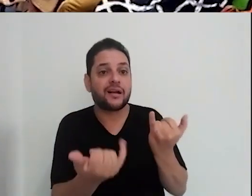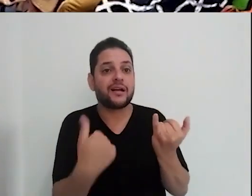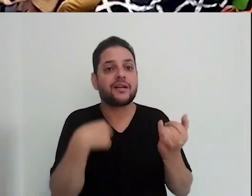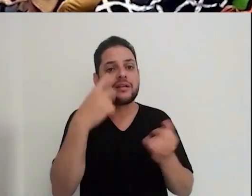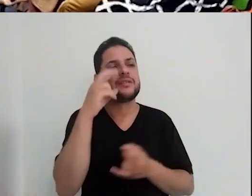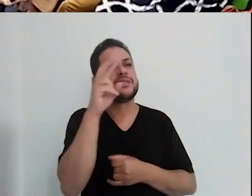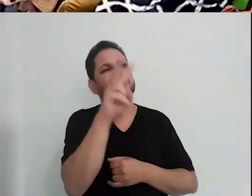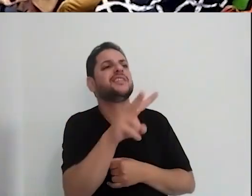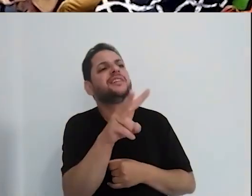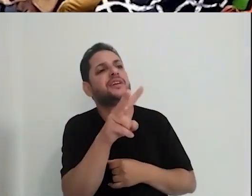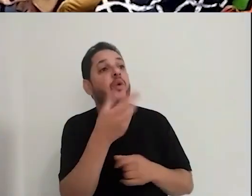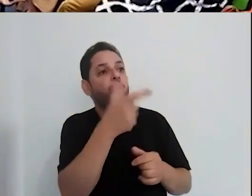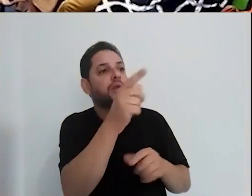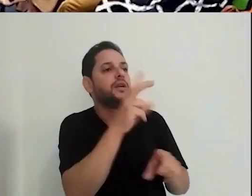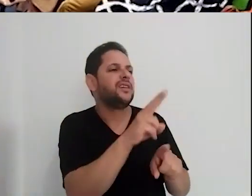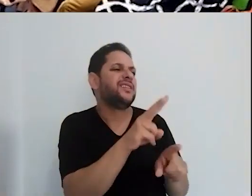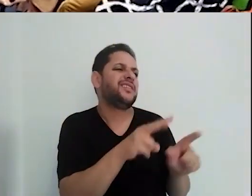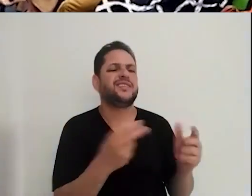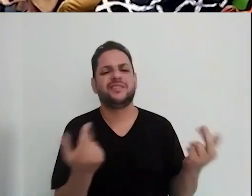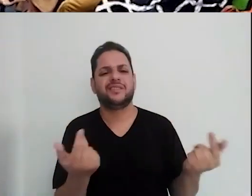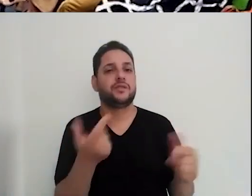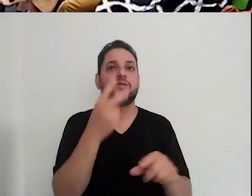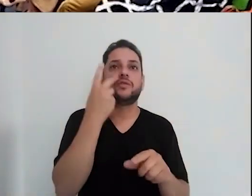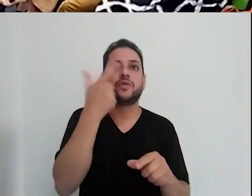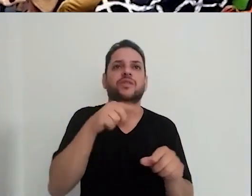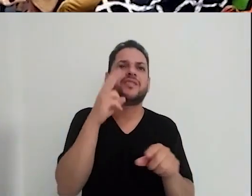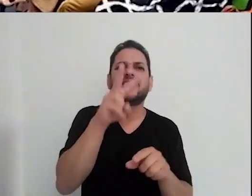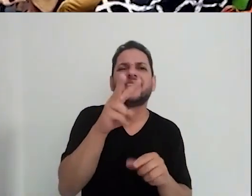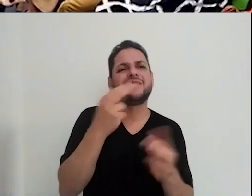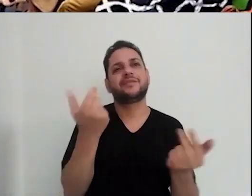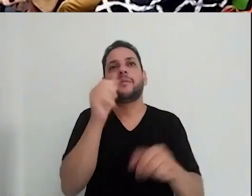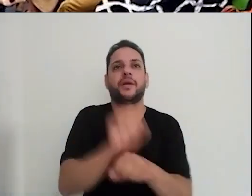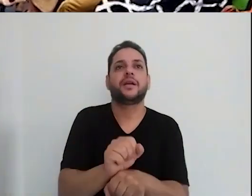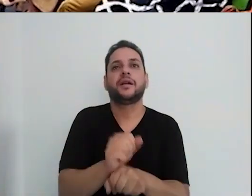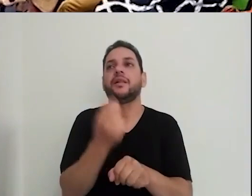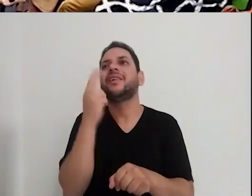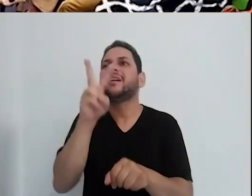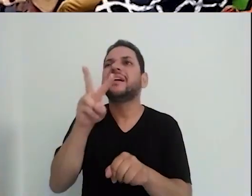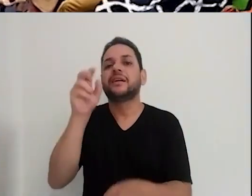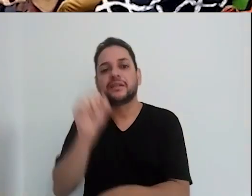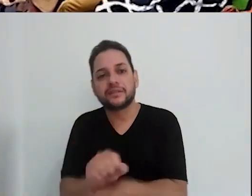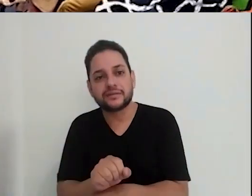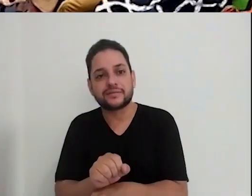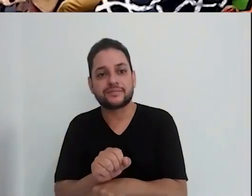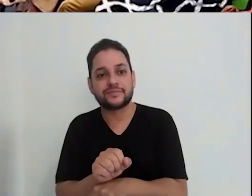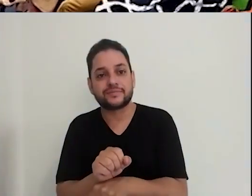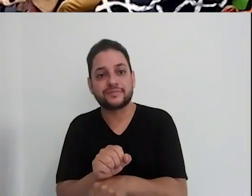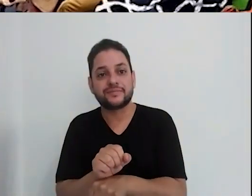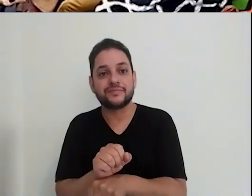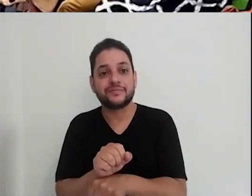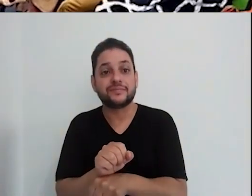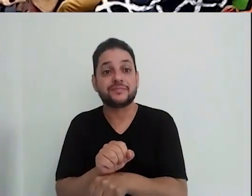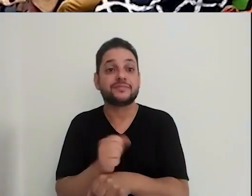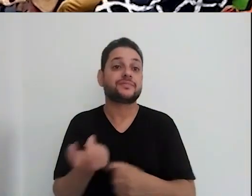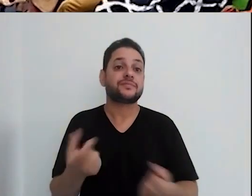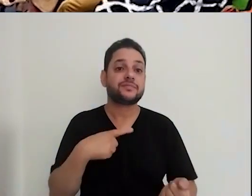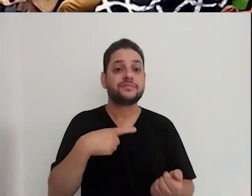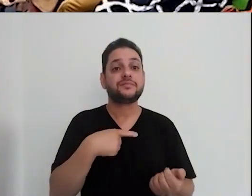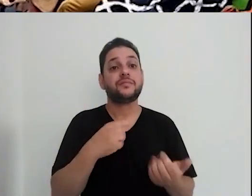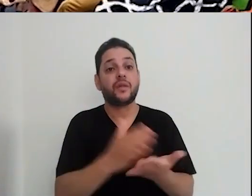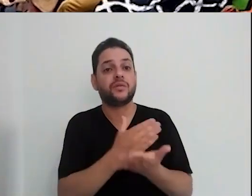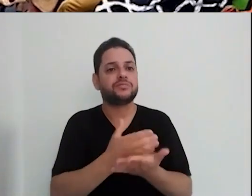falo, não é igual, paro. Não é igual, paro. Então, assim, aconteceu a mesma coisa com o Praia, com isso. Ouvi alguns podcasts